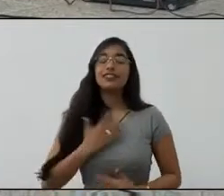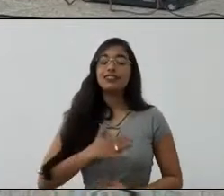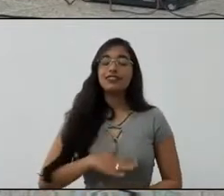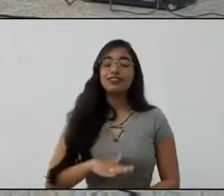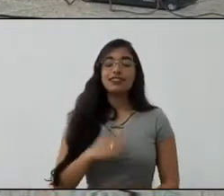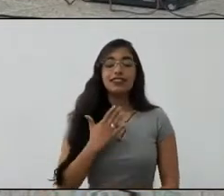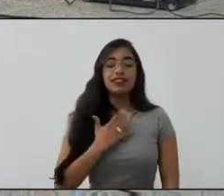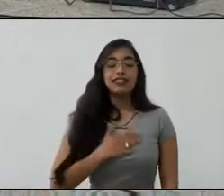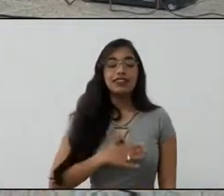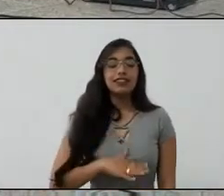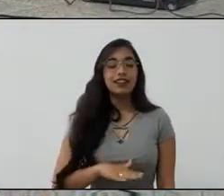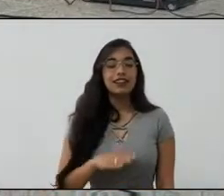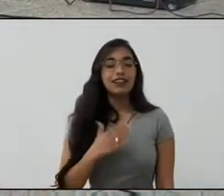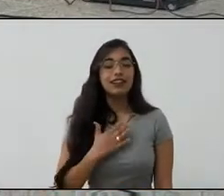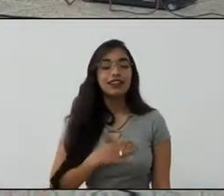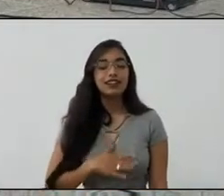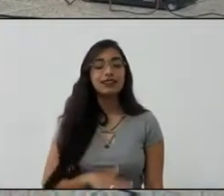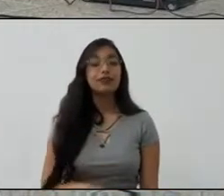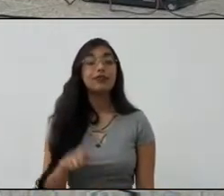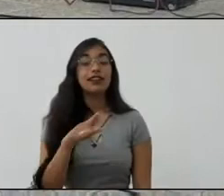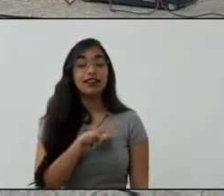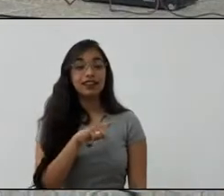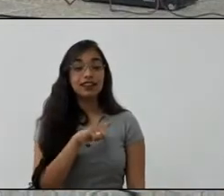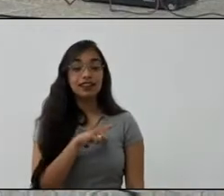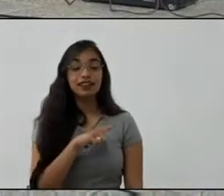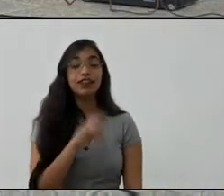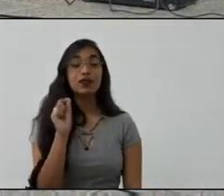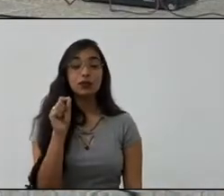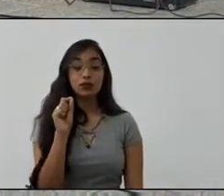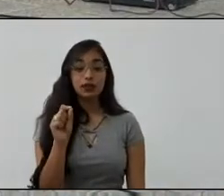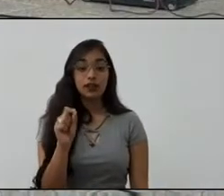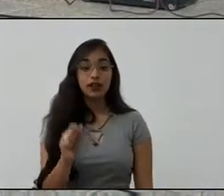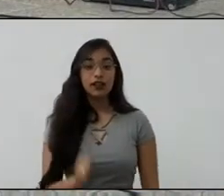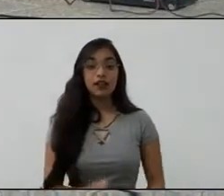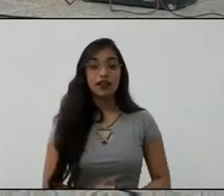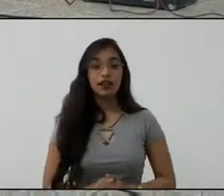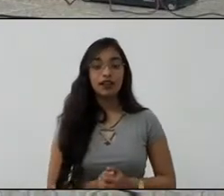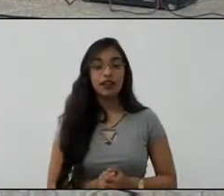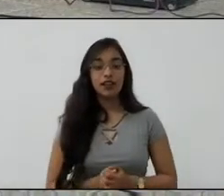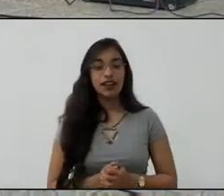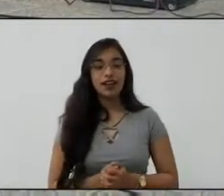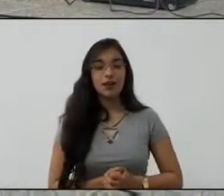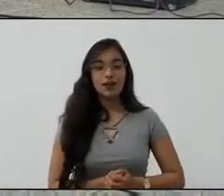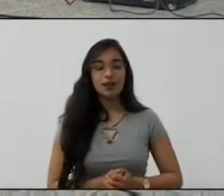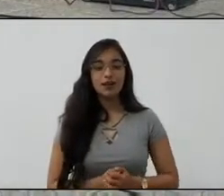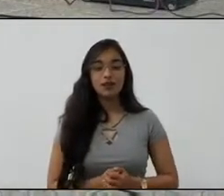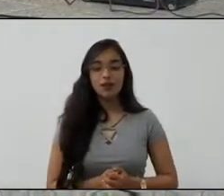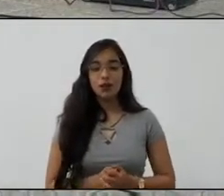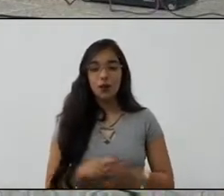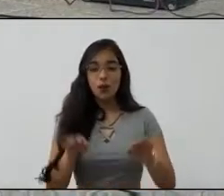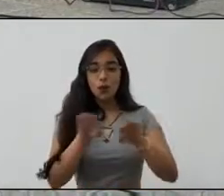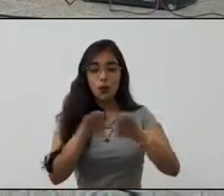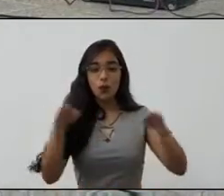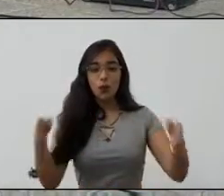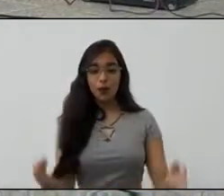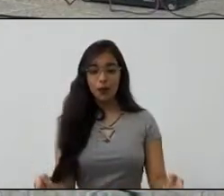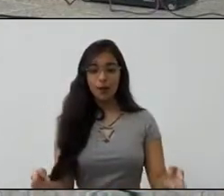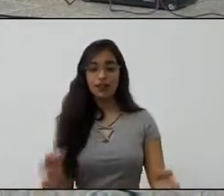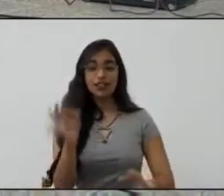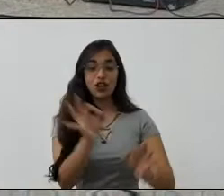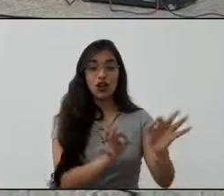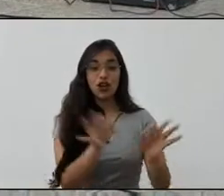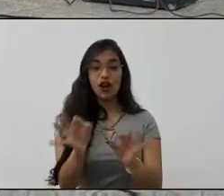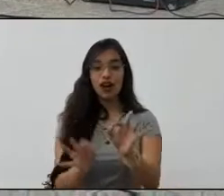verdejantes, de ter diante de si uma mesa preparada para si, diante dos seus